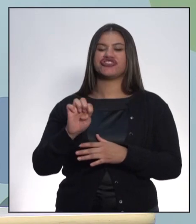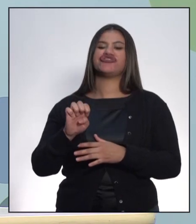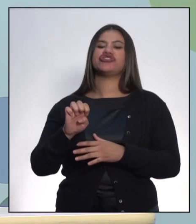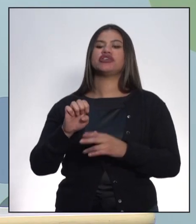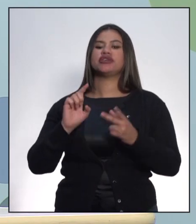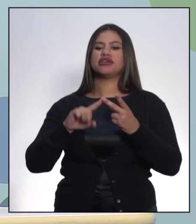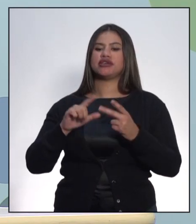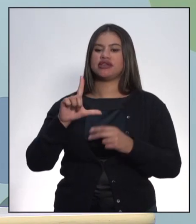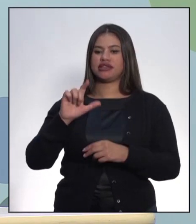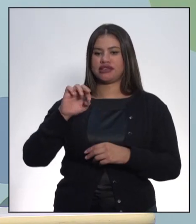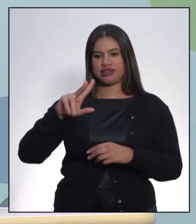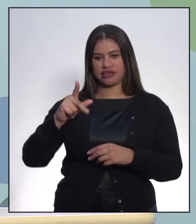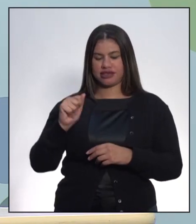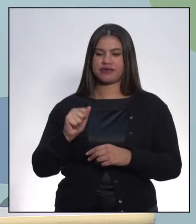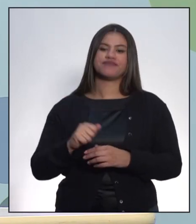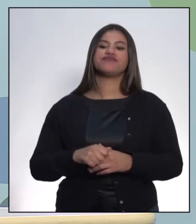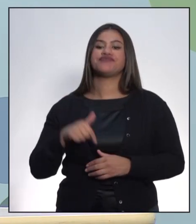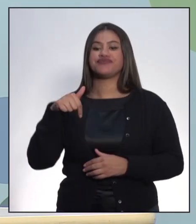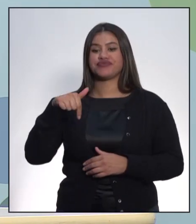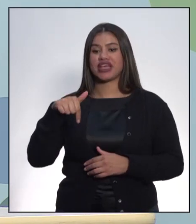local que está o professor de melancolia.